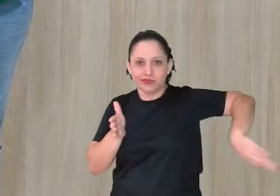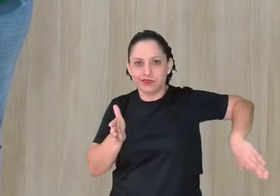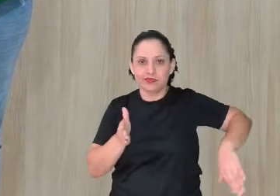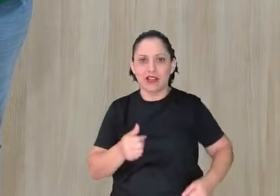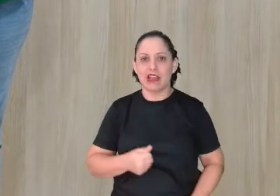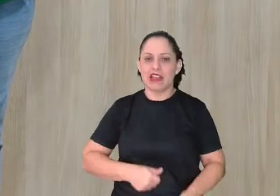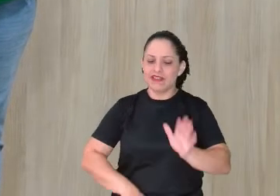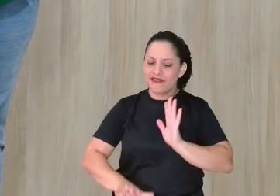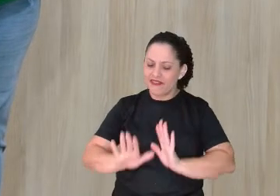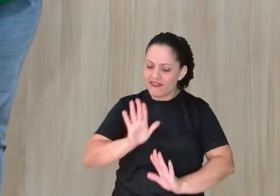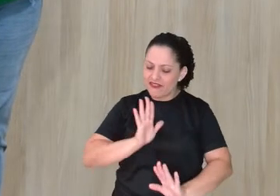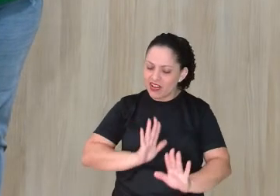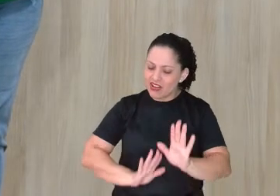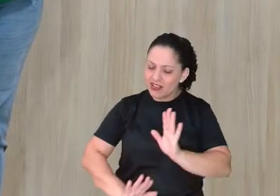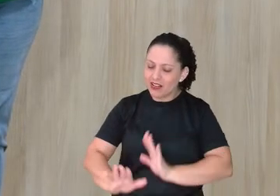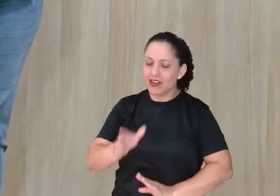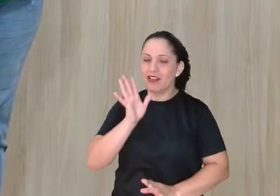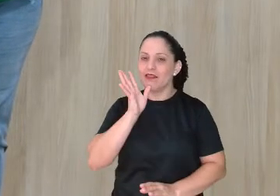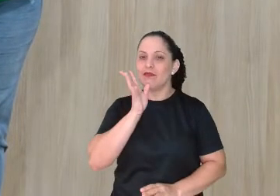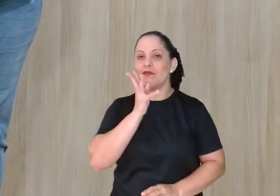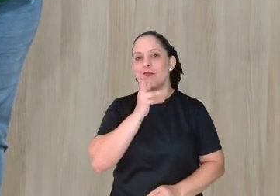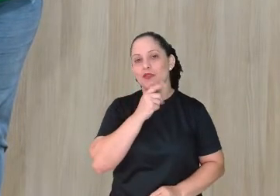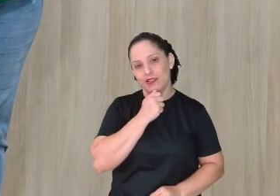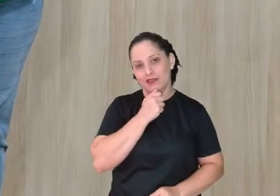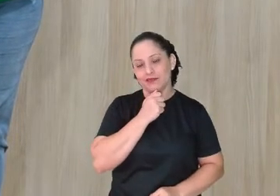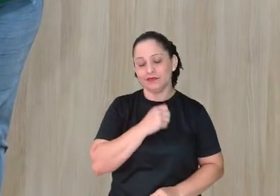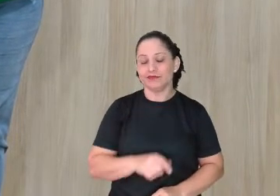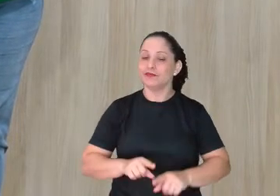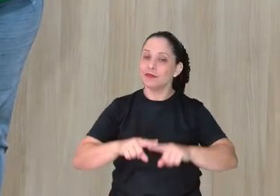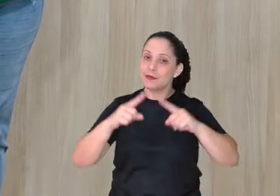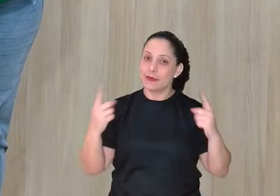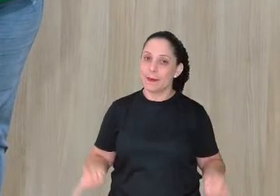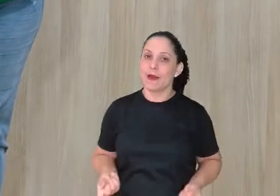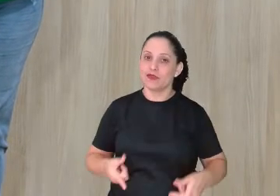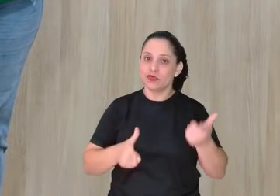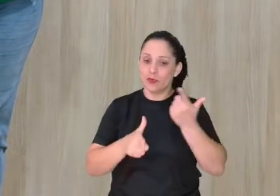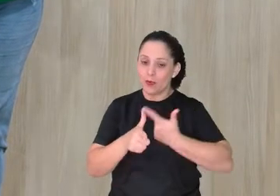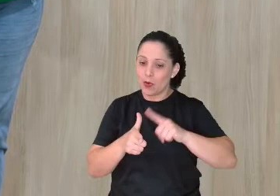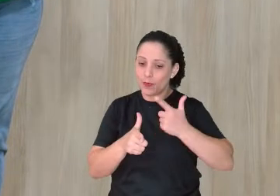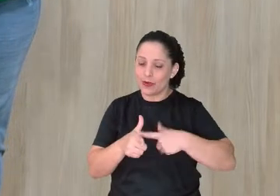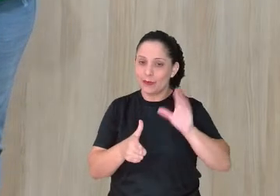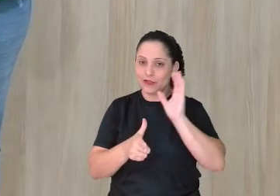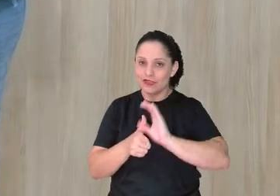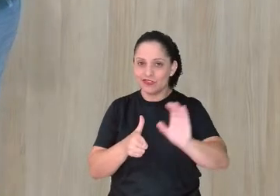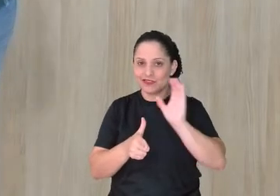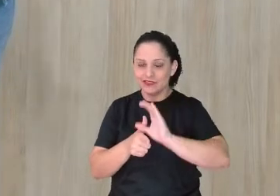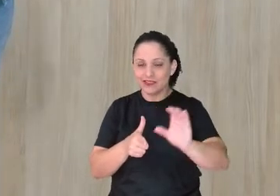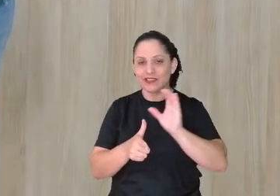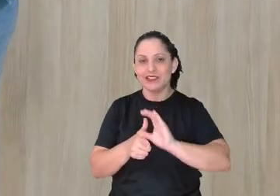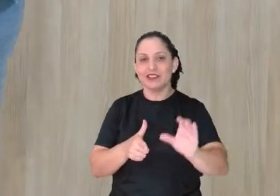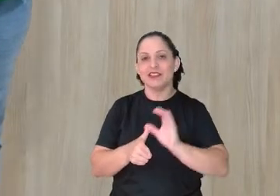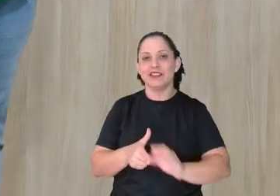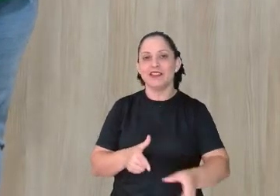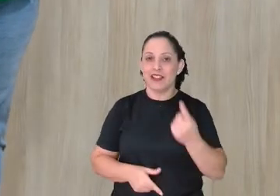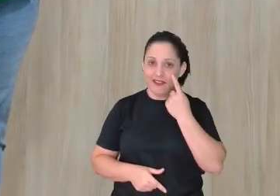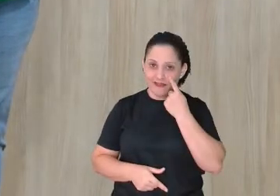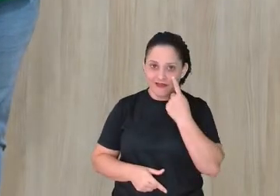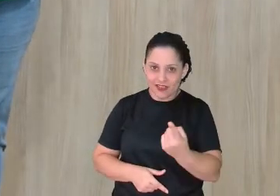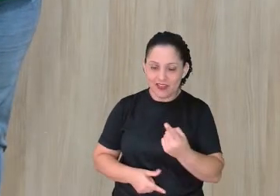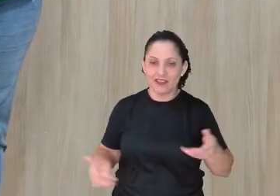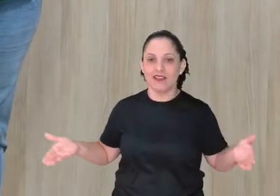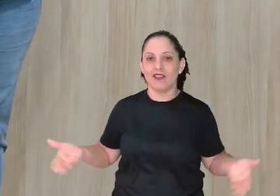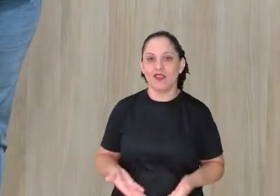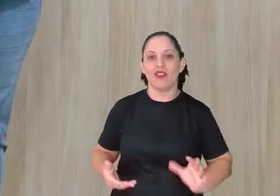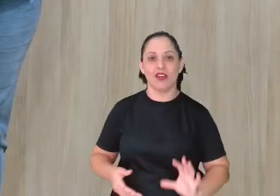não vai rendendo, né? Mas, gente, é isso aí. Então, assim, a crise ambiental, a gente está vendo ela acontecer agora